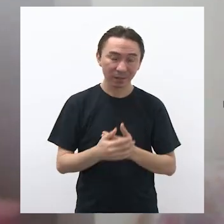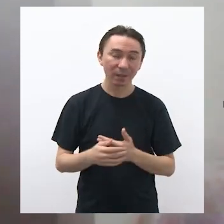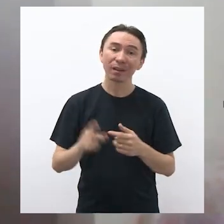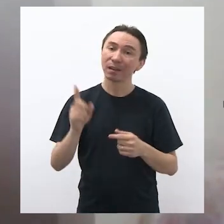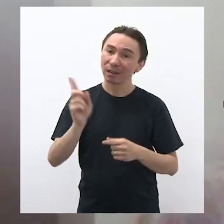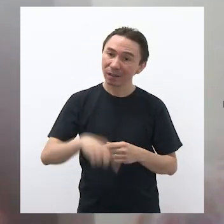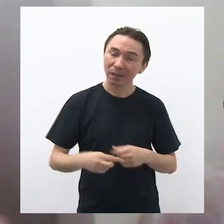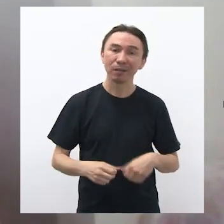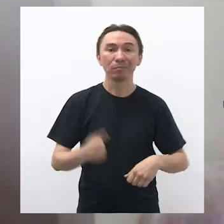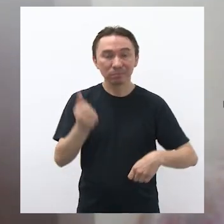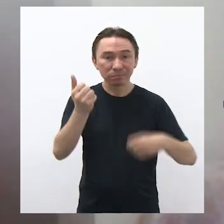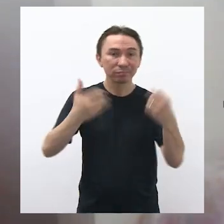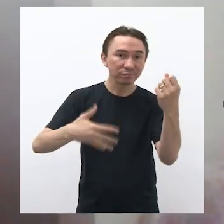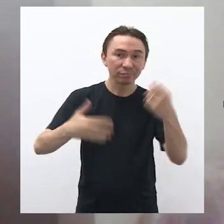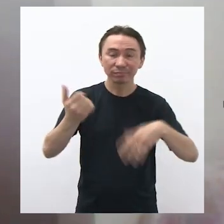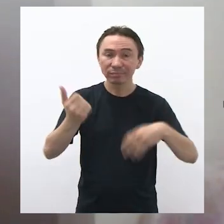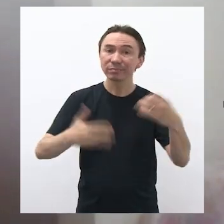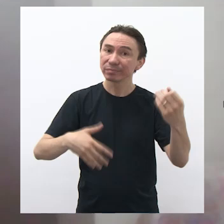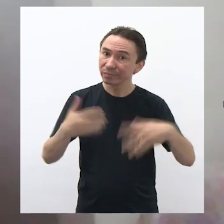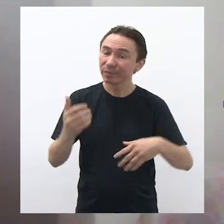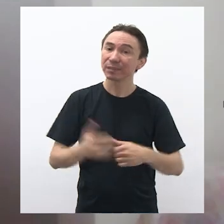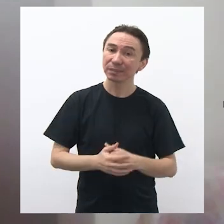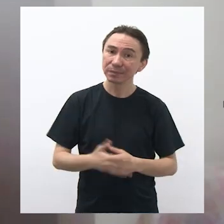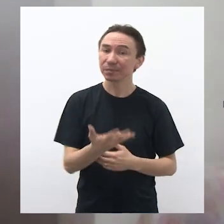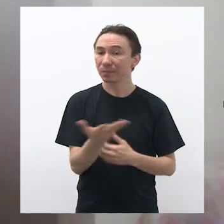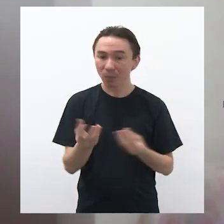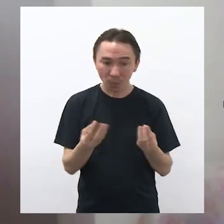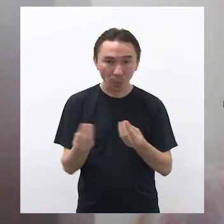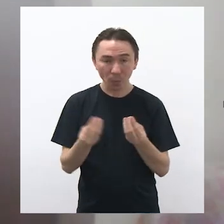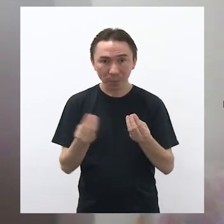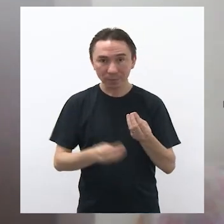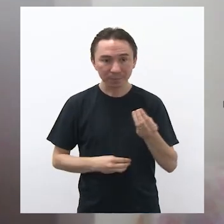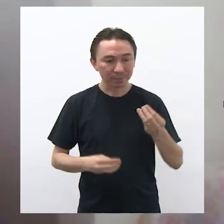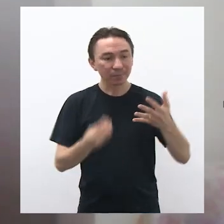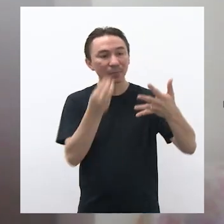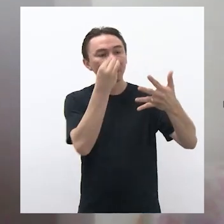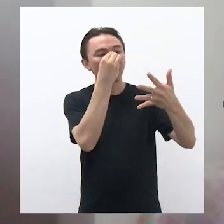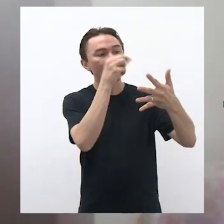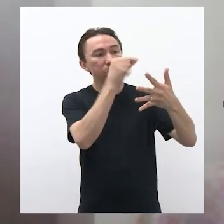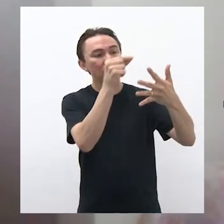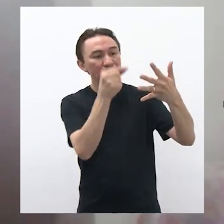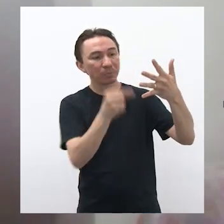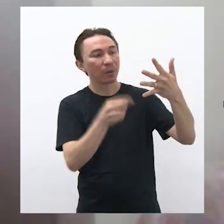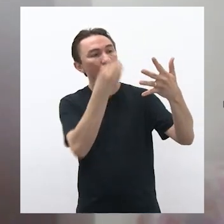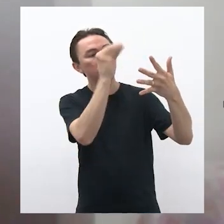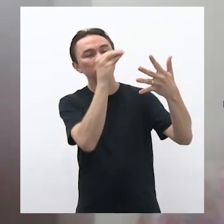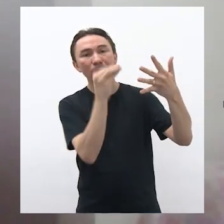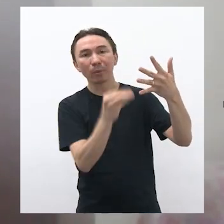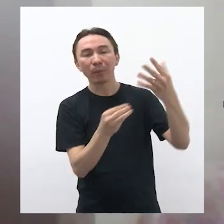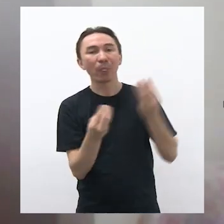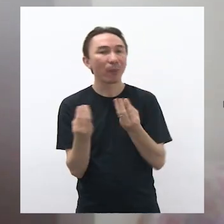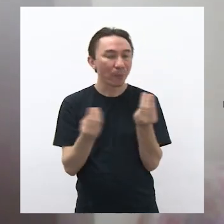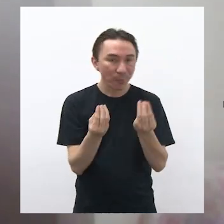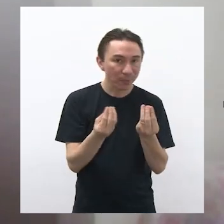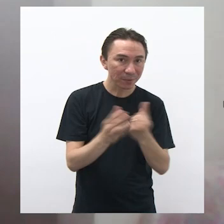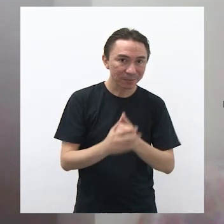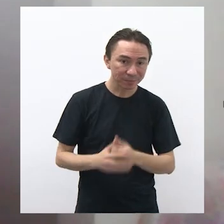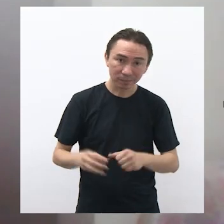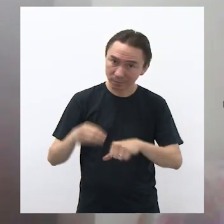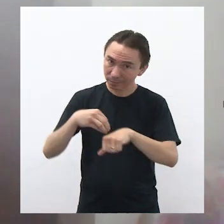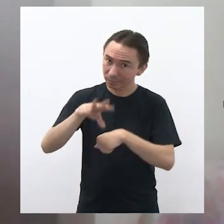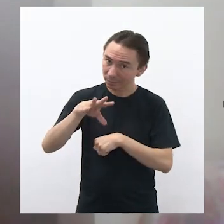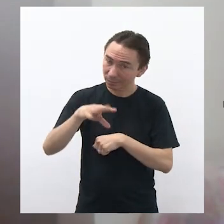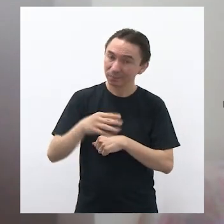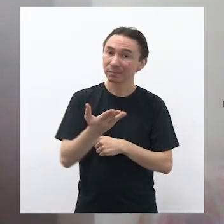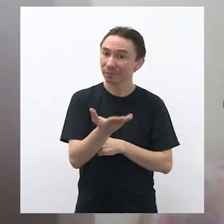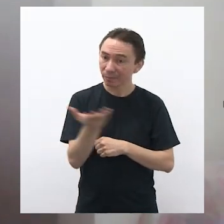fala, retomando essa explicação sobre o preenchimento das rubricas. Então, fica aqui uma dica, professores de projeto de vida.